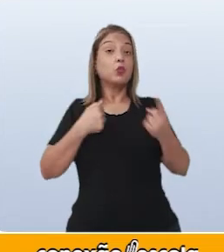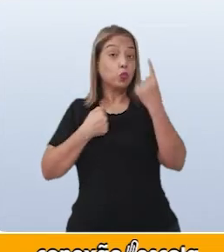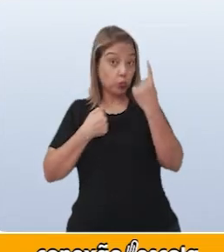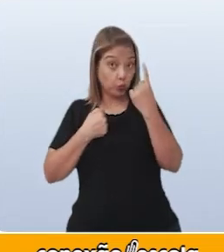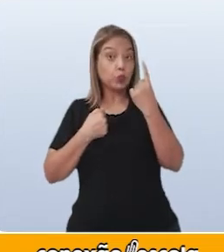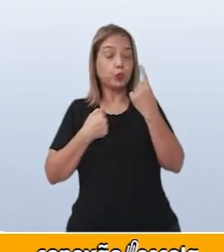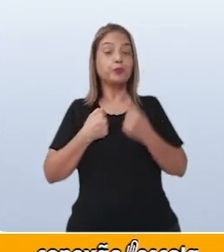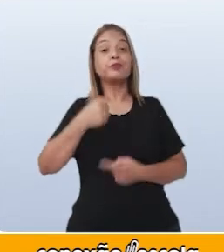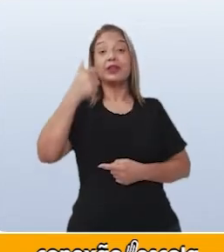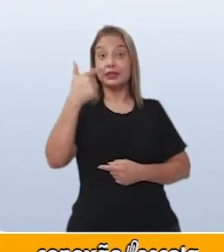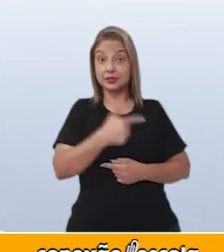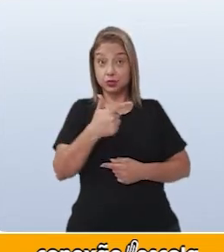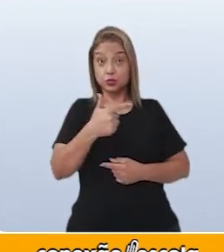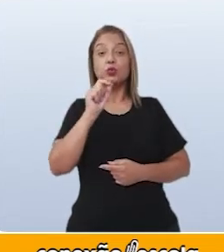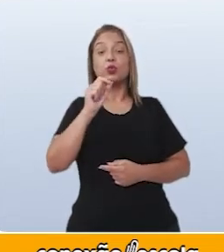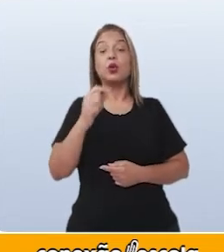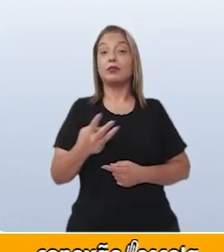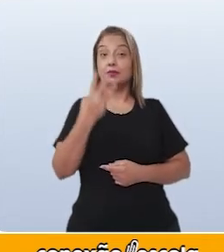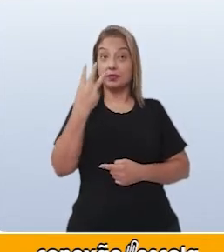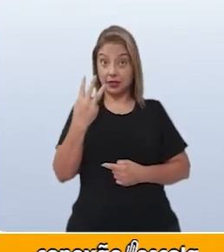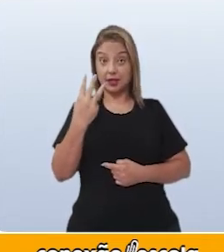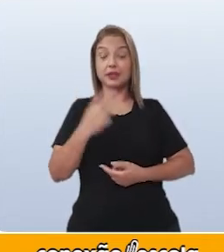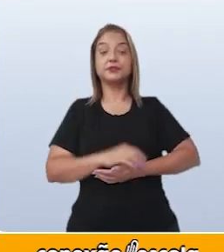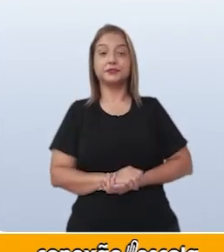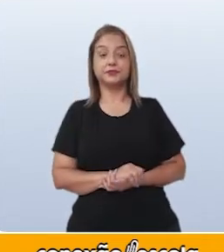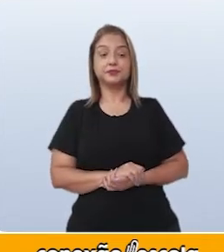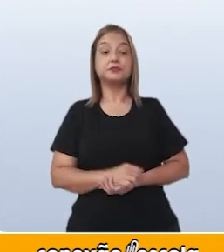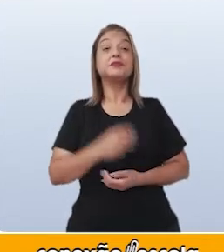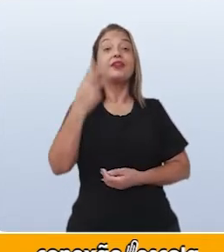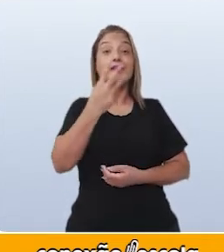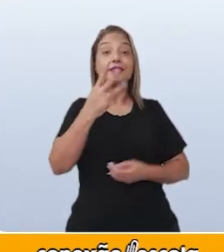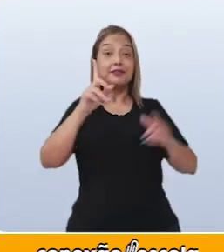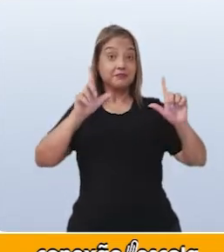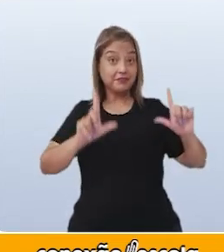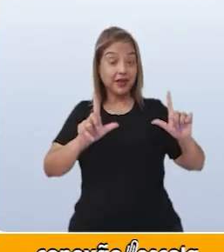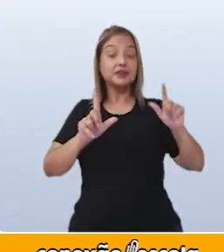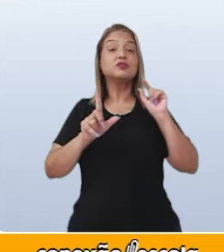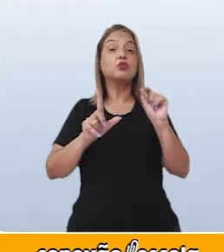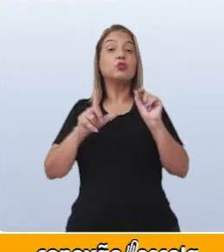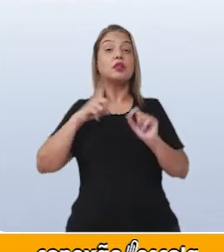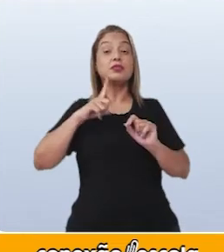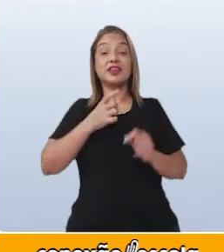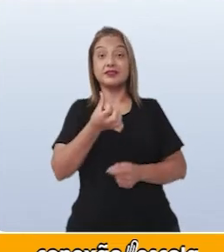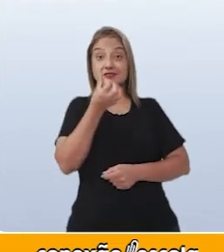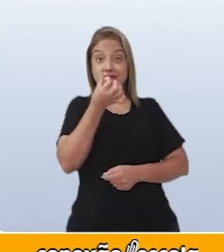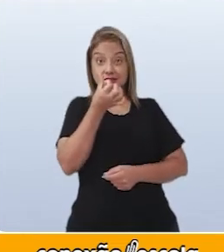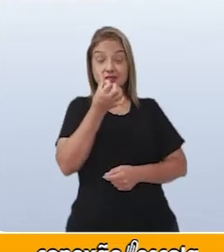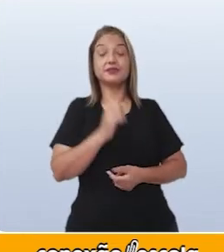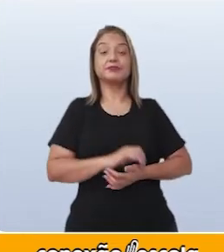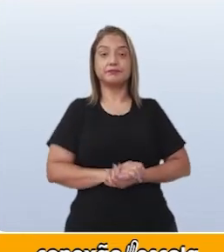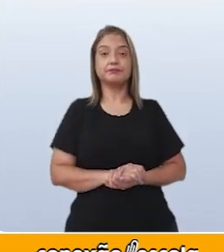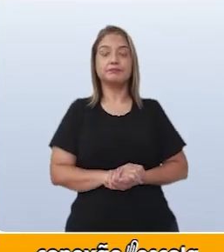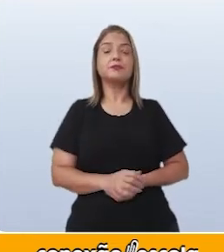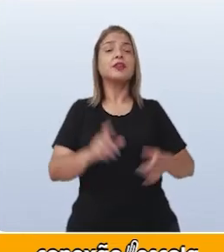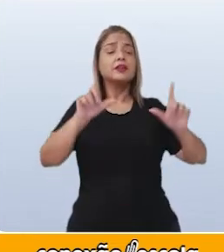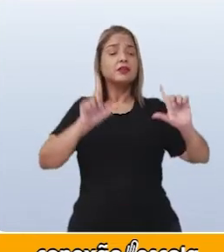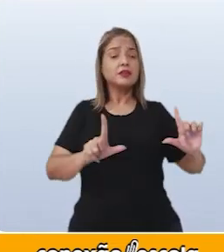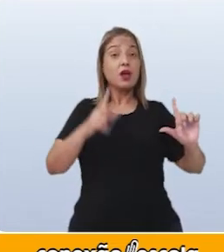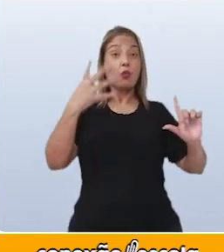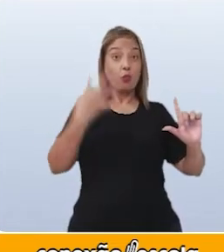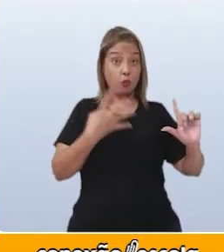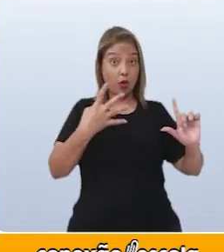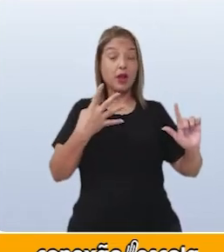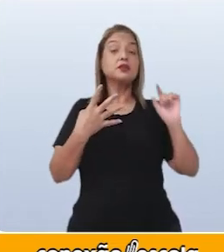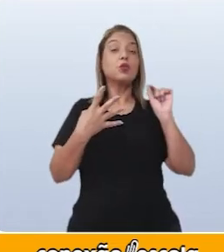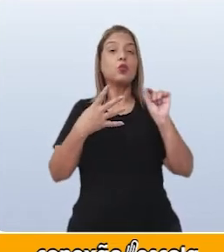cubo. Na segunda, 3 cubos. Na terceira imagem, 6 cubos. Na quarta